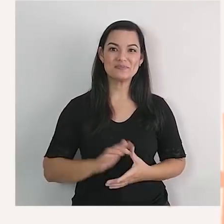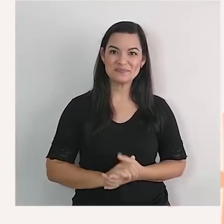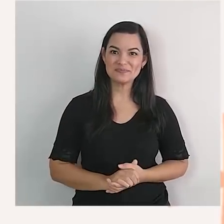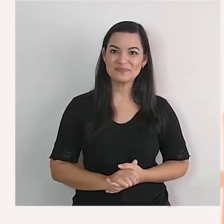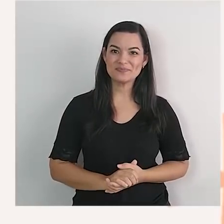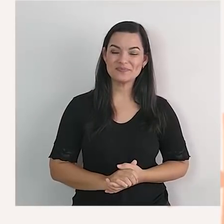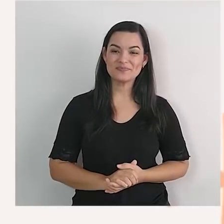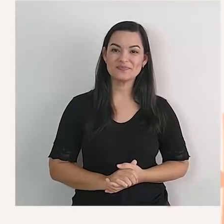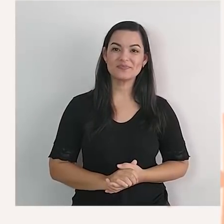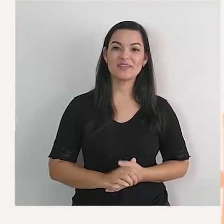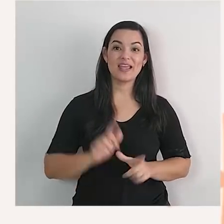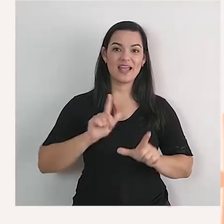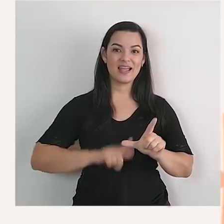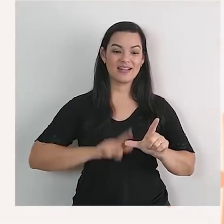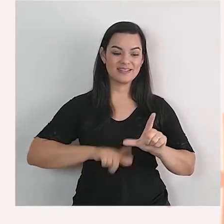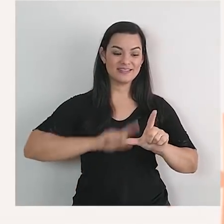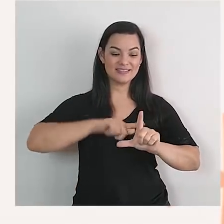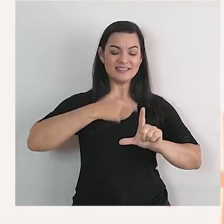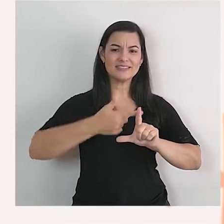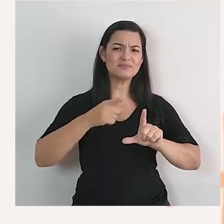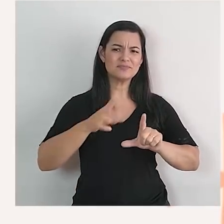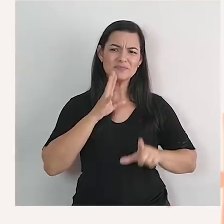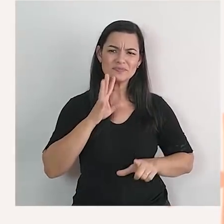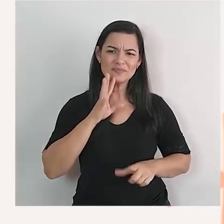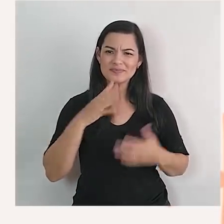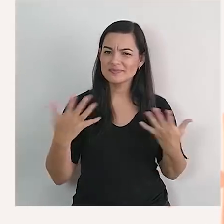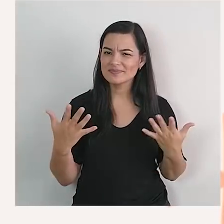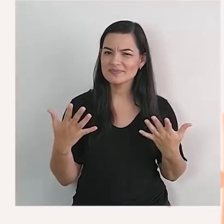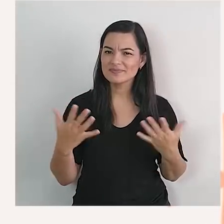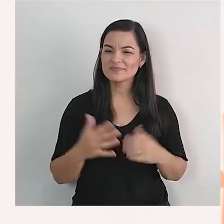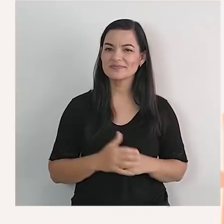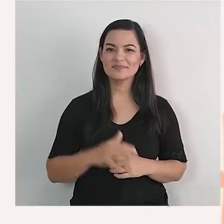Você imagina qual animal é?